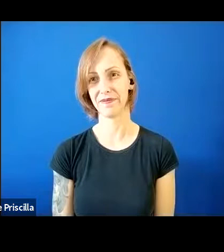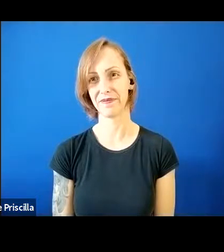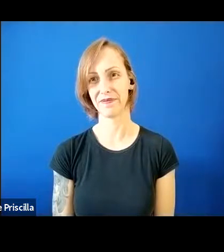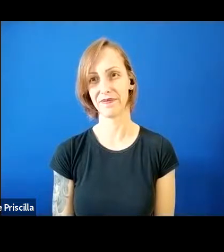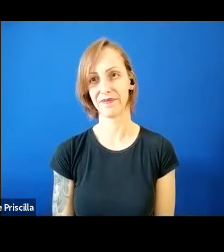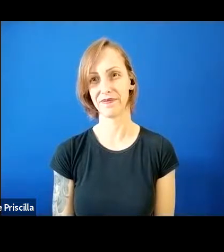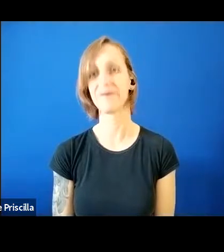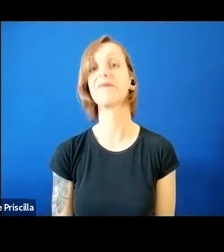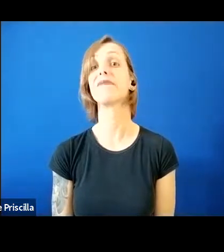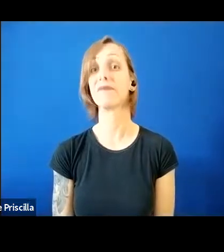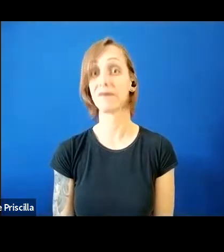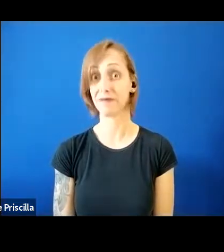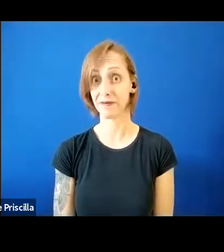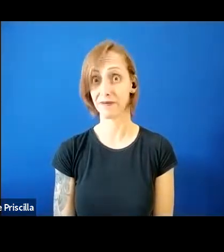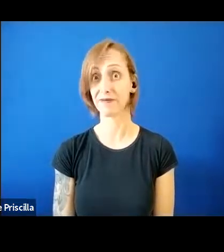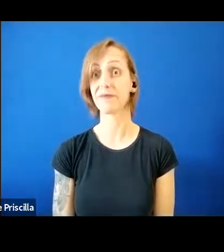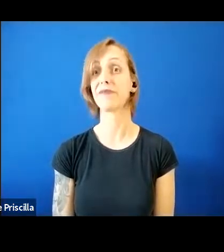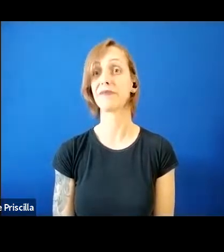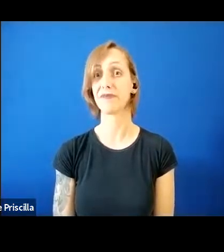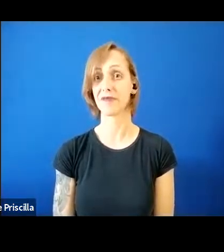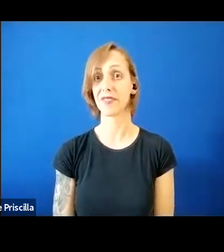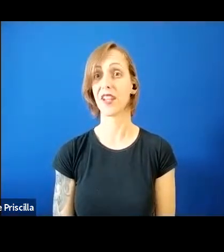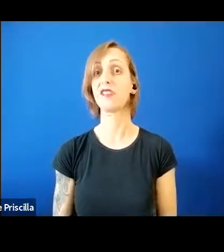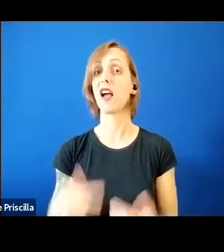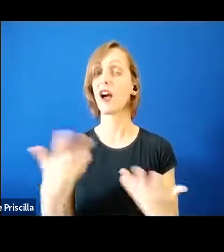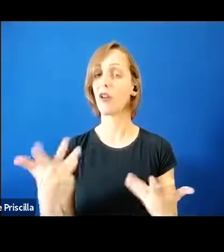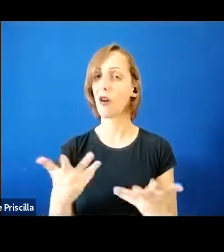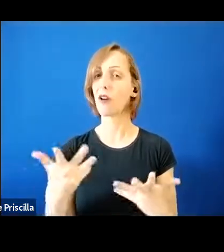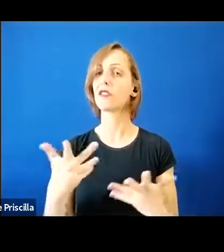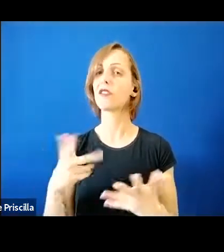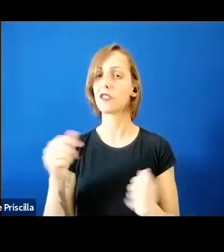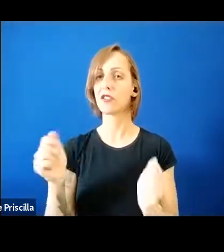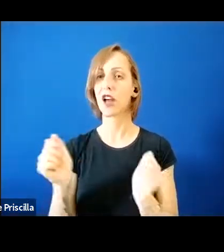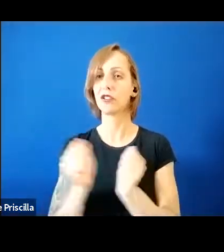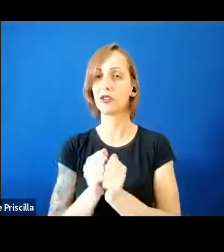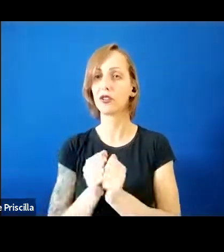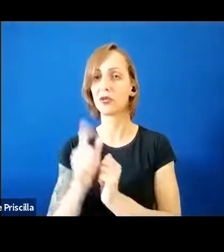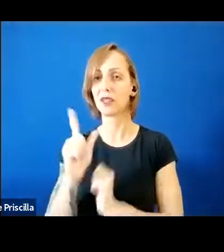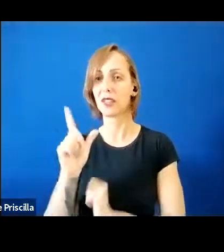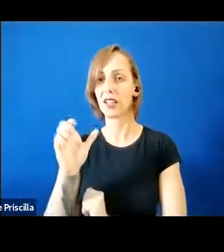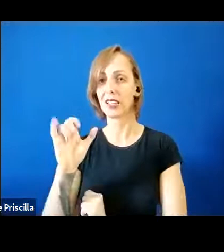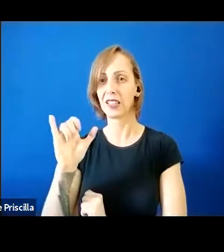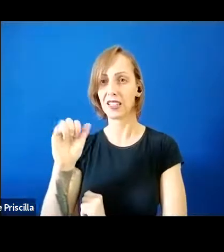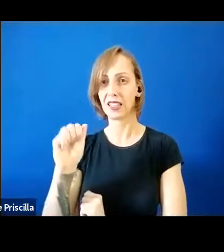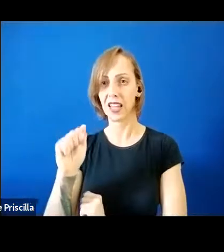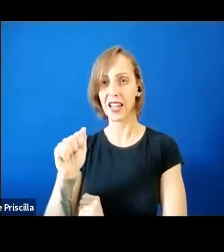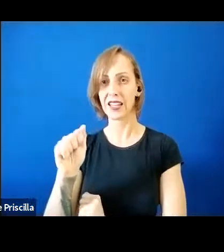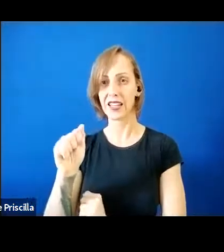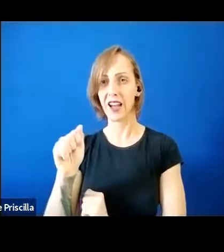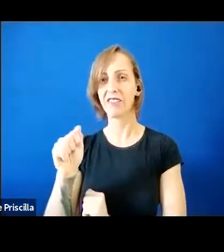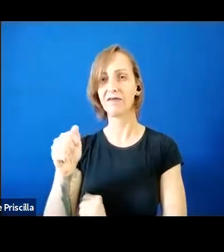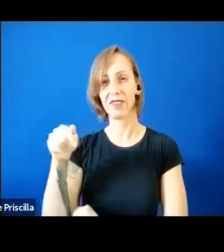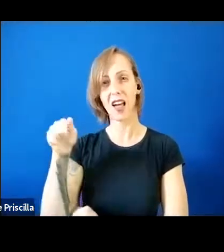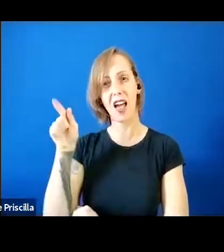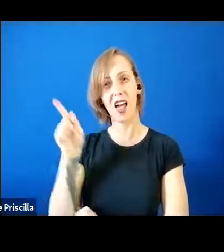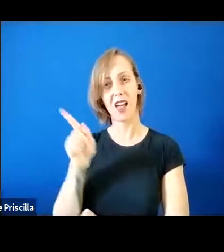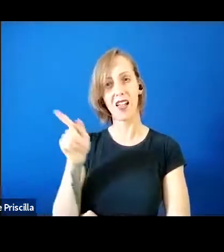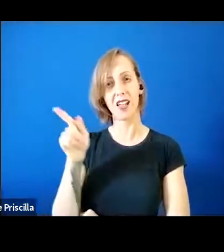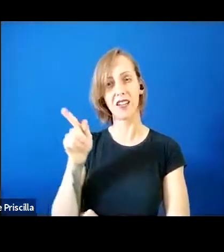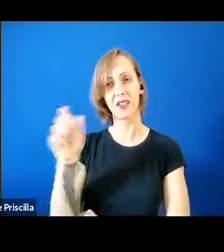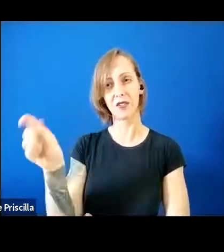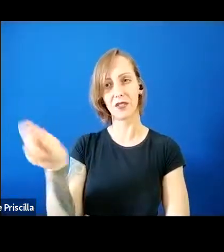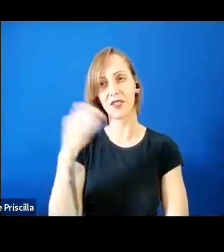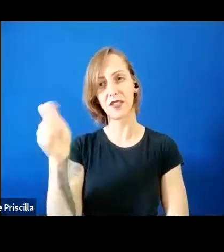Isso. Estamos com a companheira Leia, do MPA lá do Rio Grande do Sul. Essas questões tecnológicas acontecem. Já